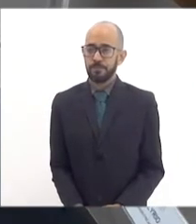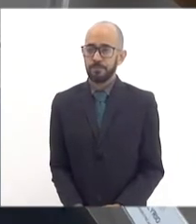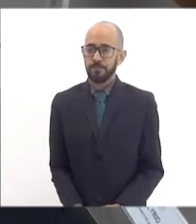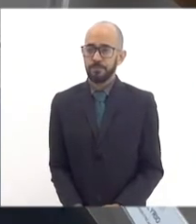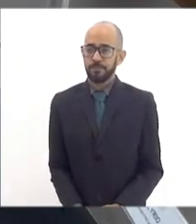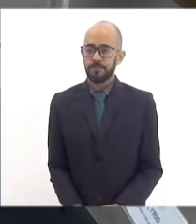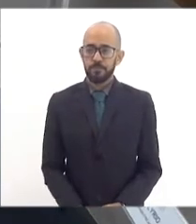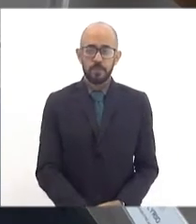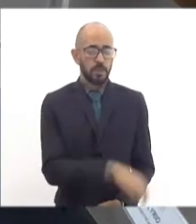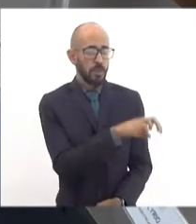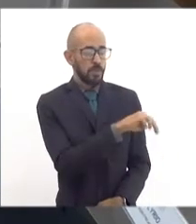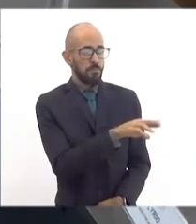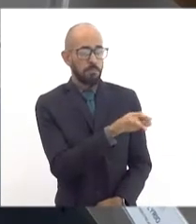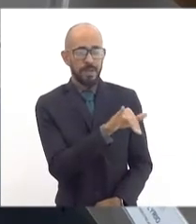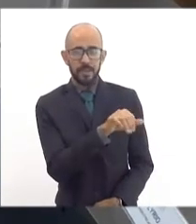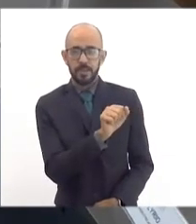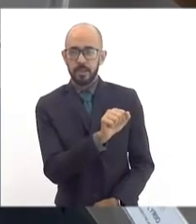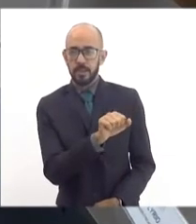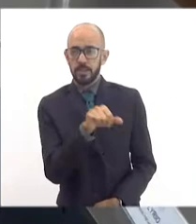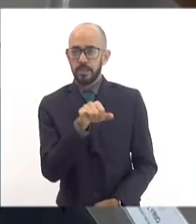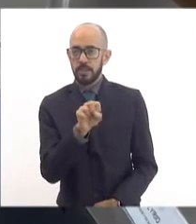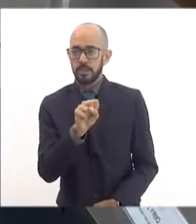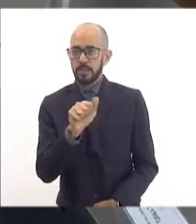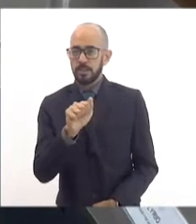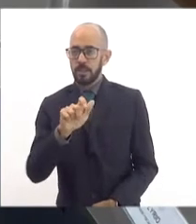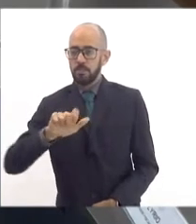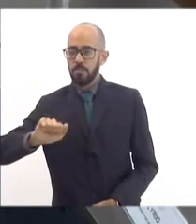A Maria Isabel